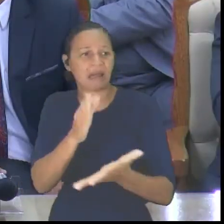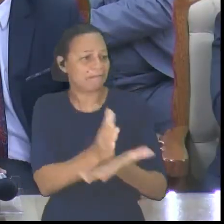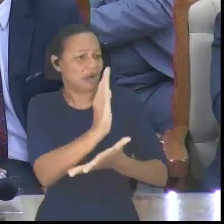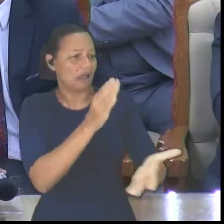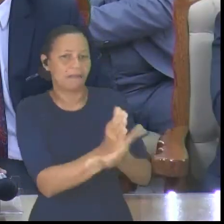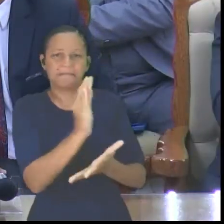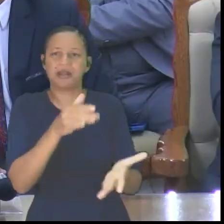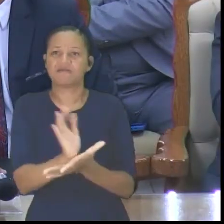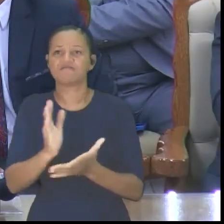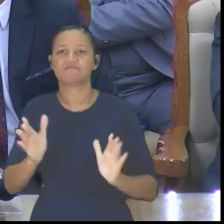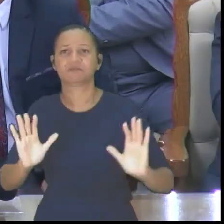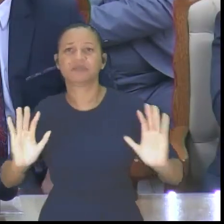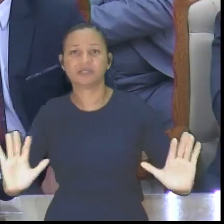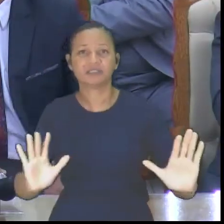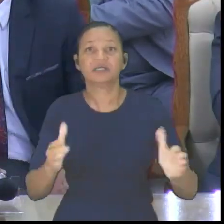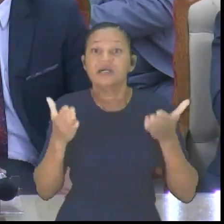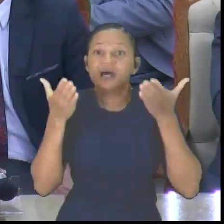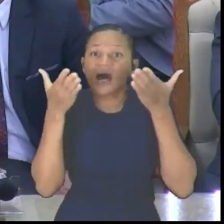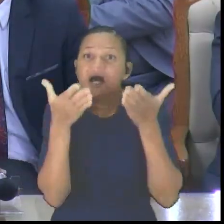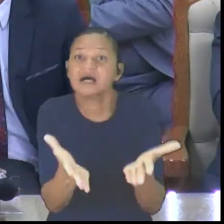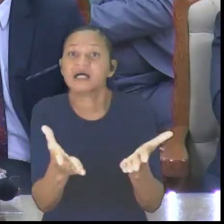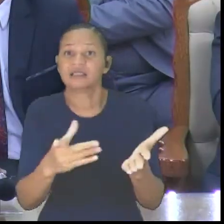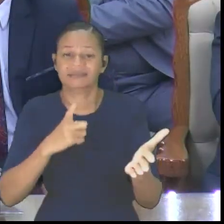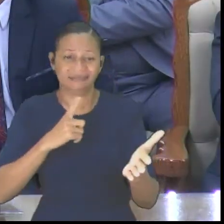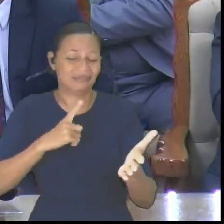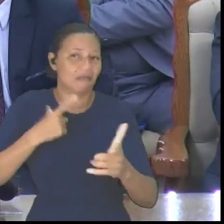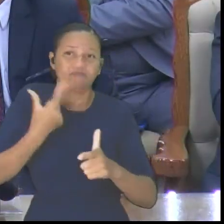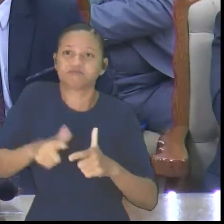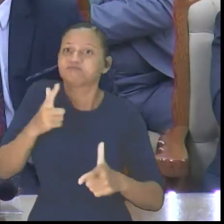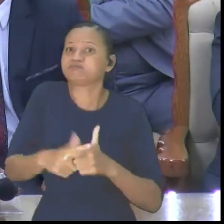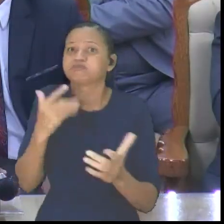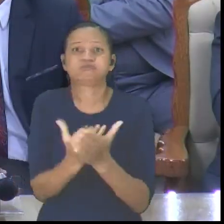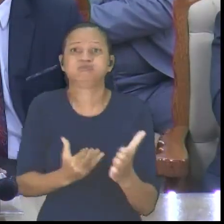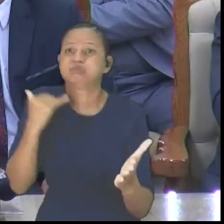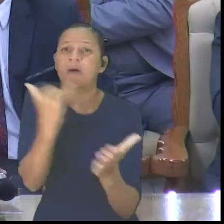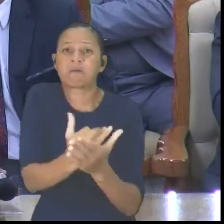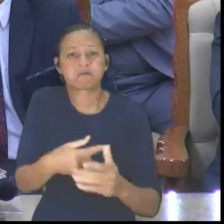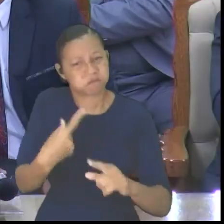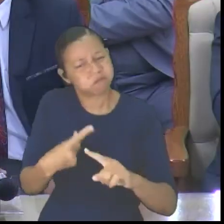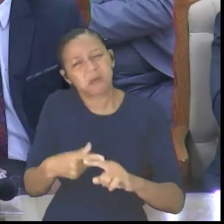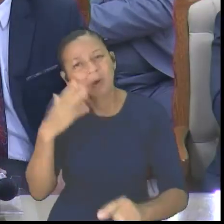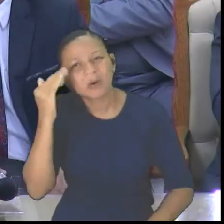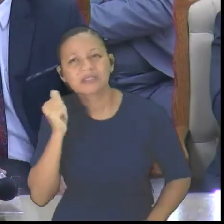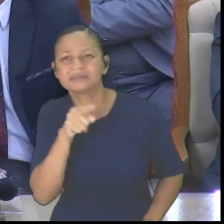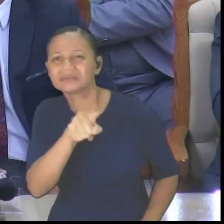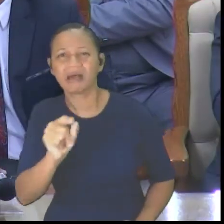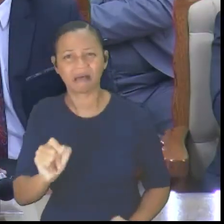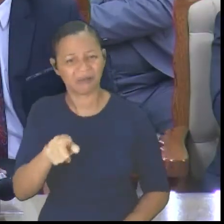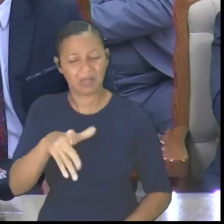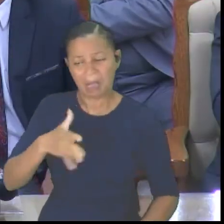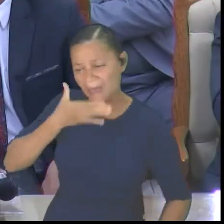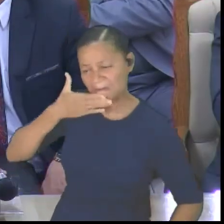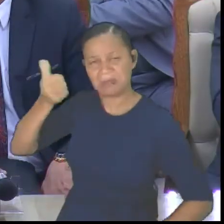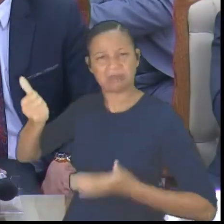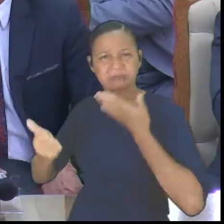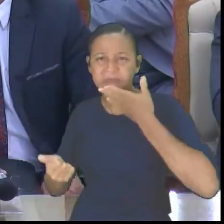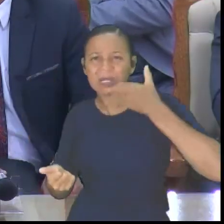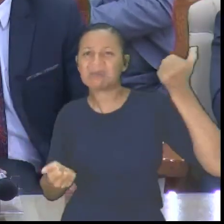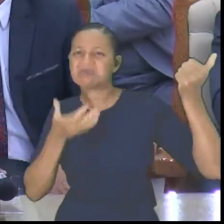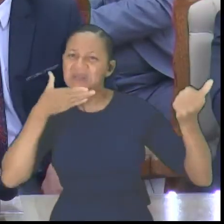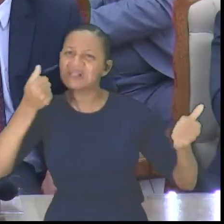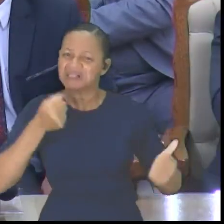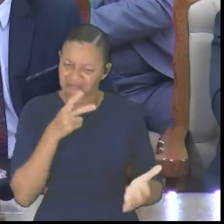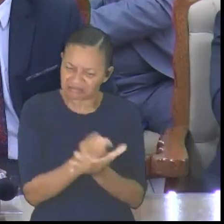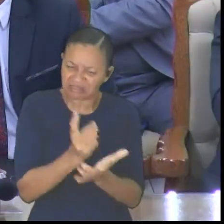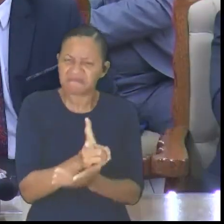sentir válido. E é aí que mora o maior problema. Por quê? Porque por melhor que você seja, sempre